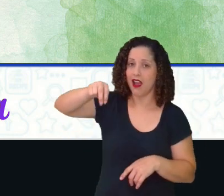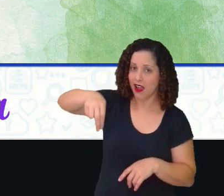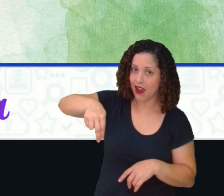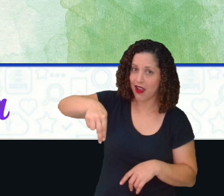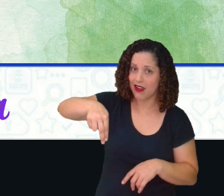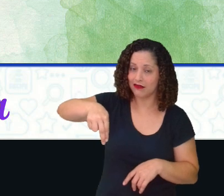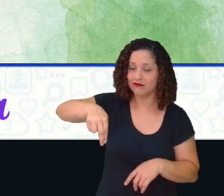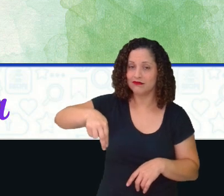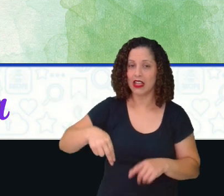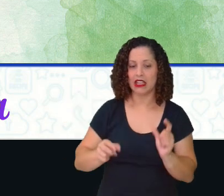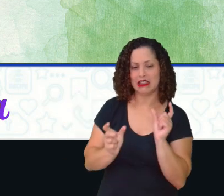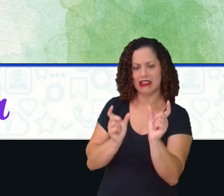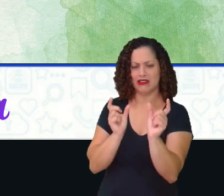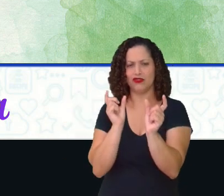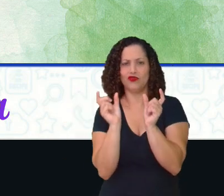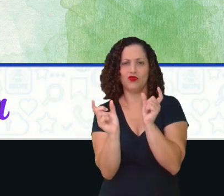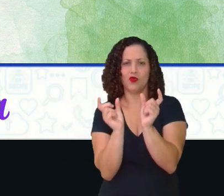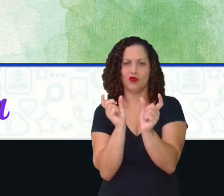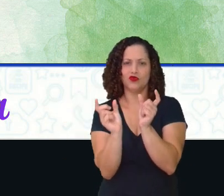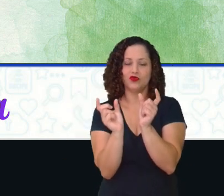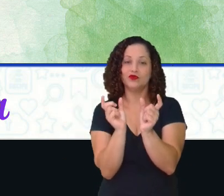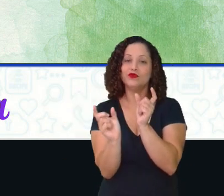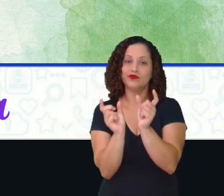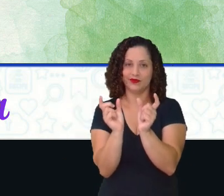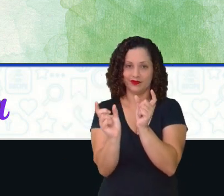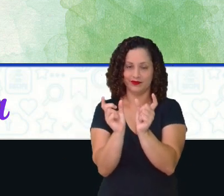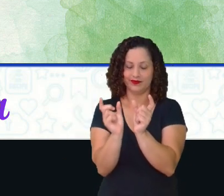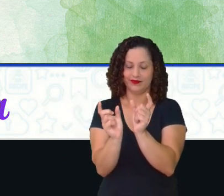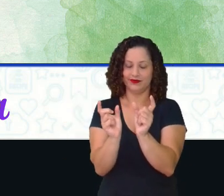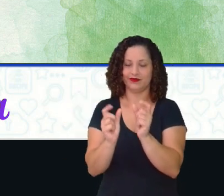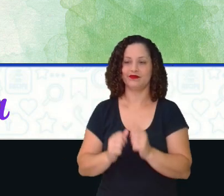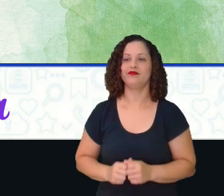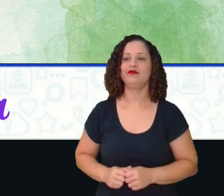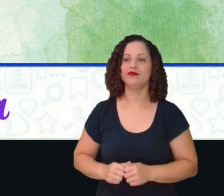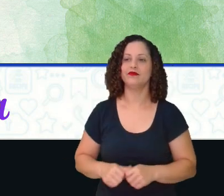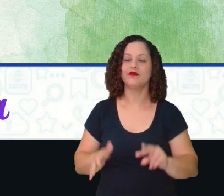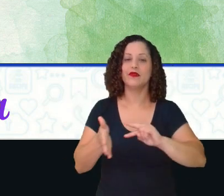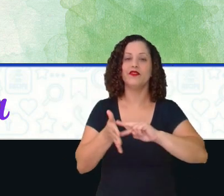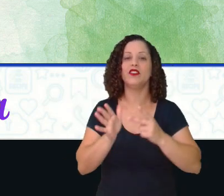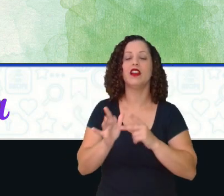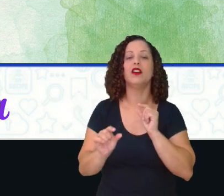when it's identified, it's not known, ok?